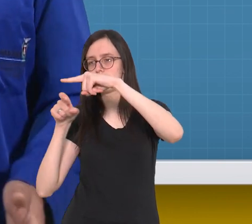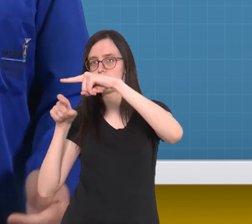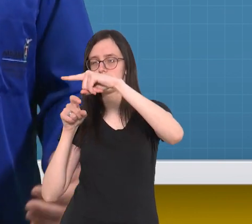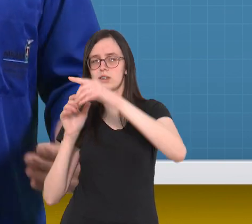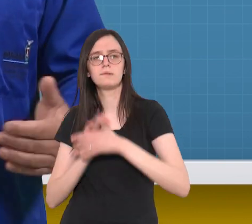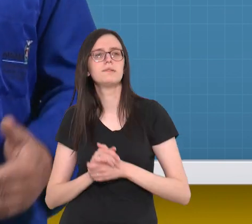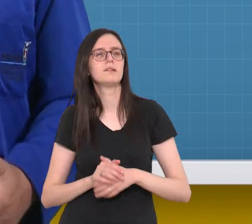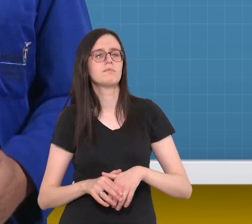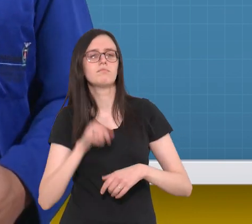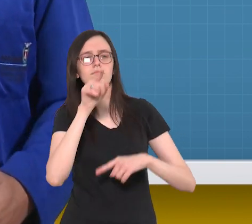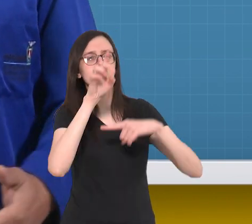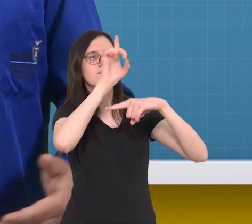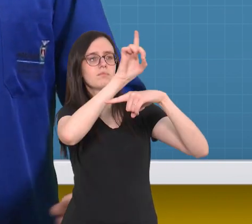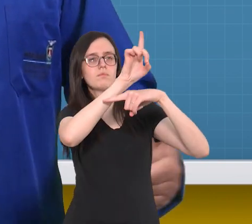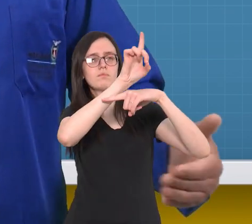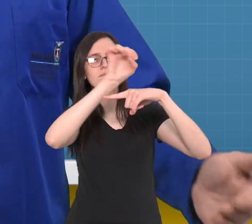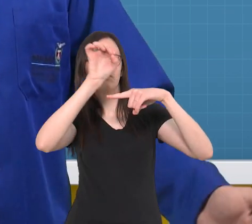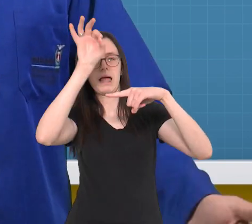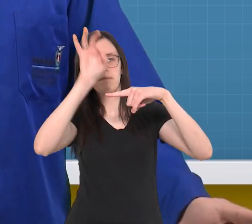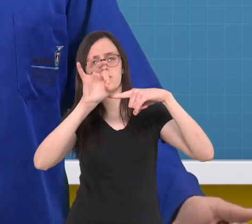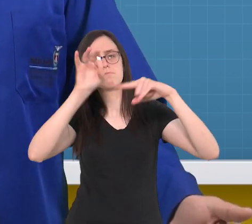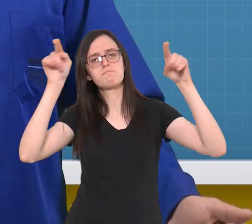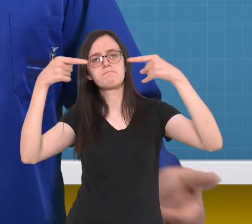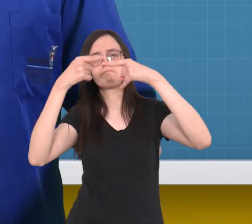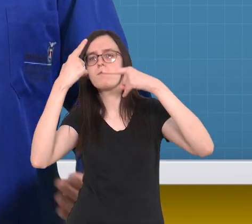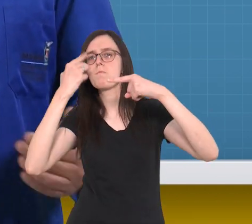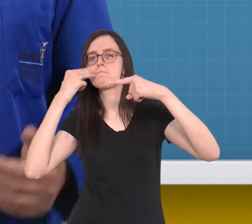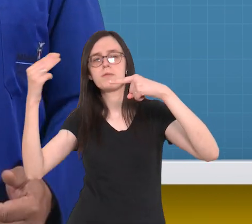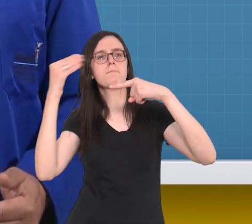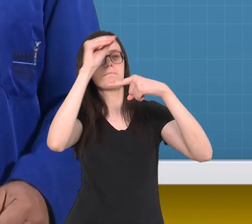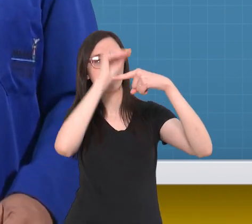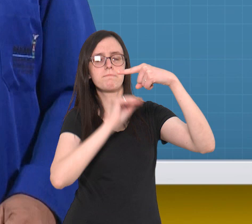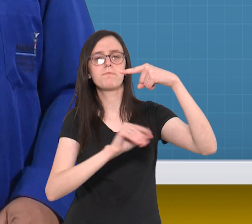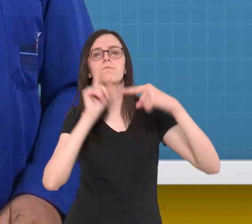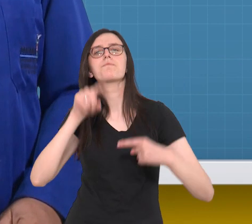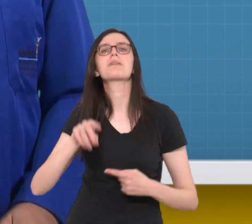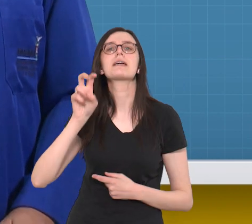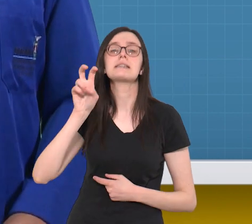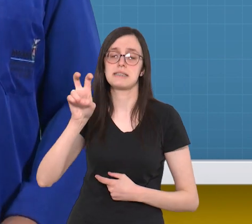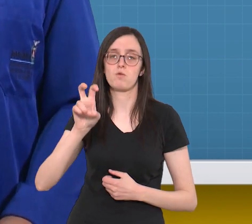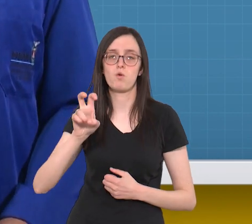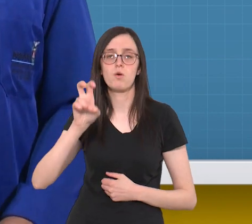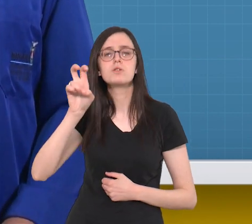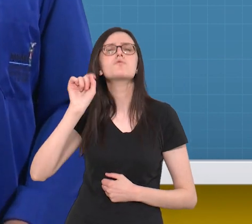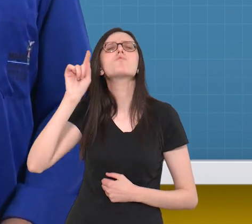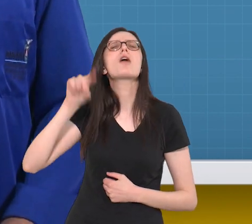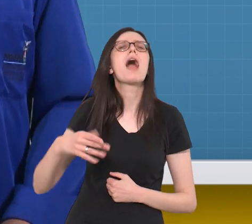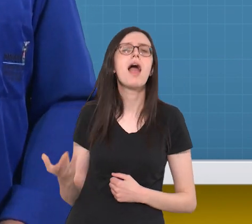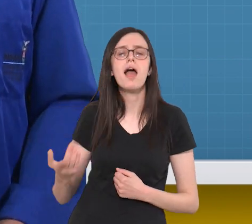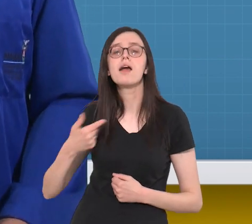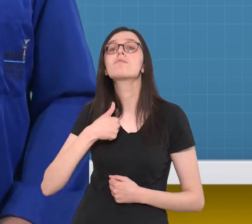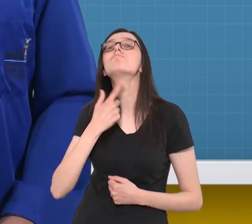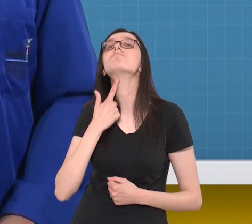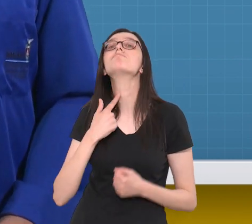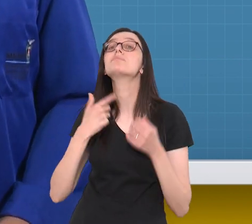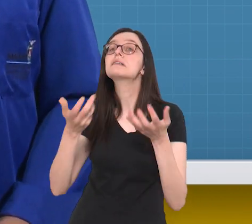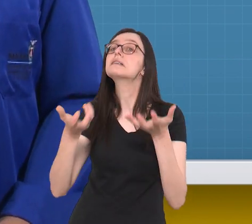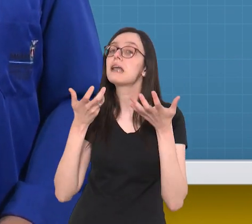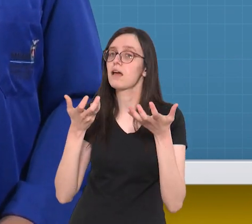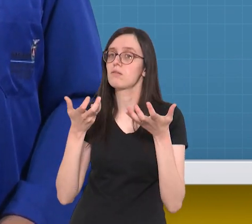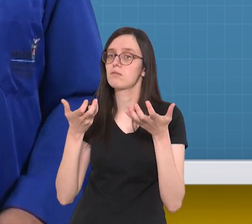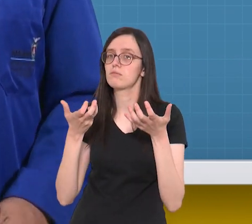100, que são 100% relacionado ao 1 milhão, né? E embaixo o 5, que é o 5 que eu